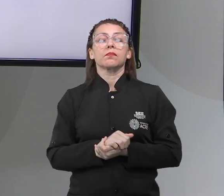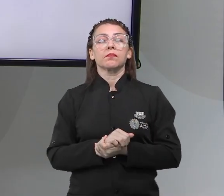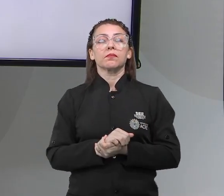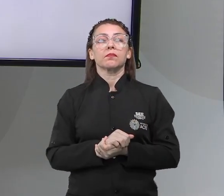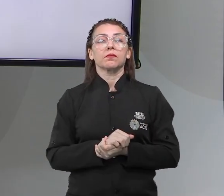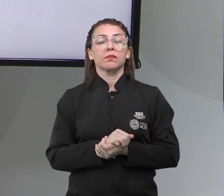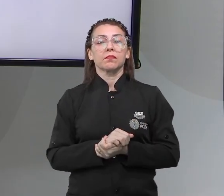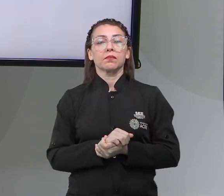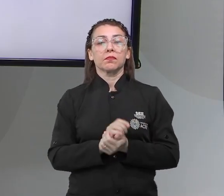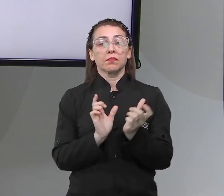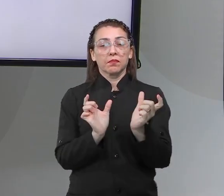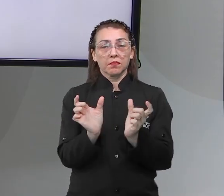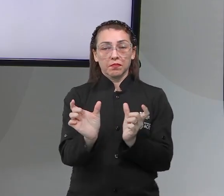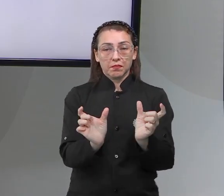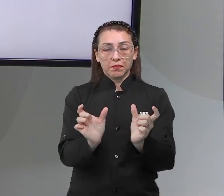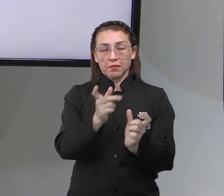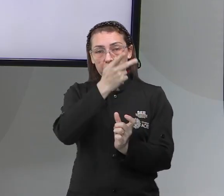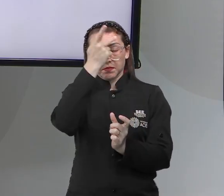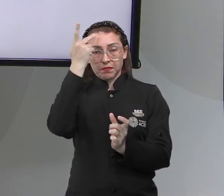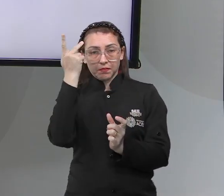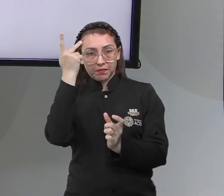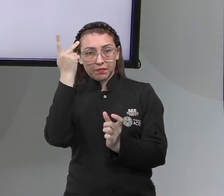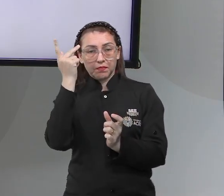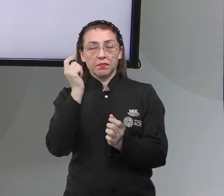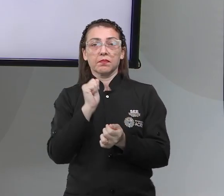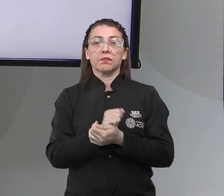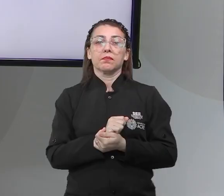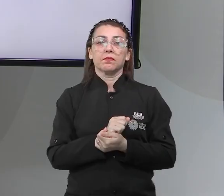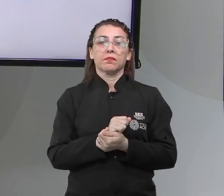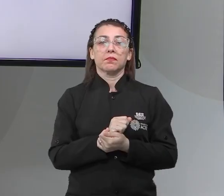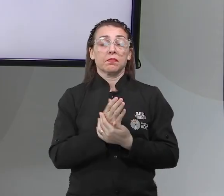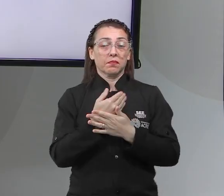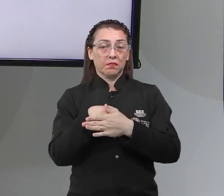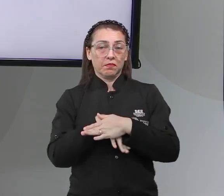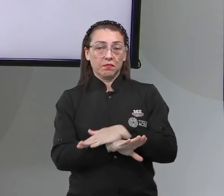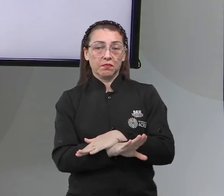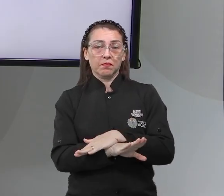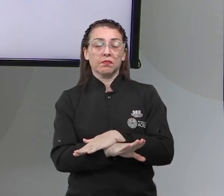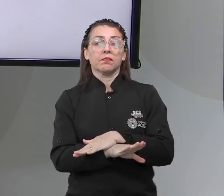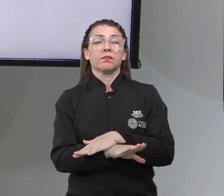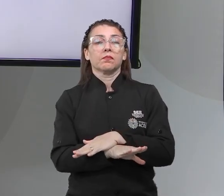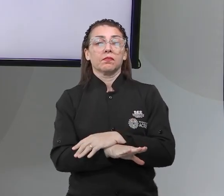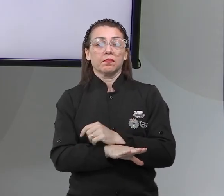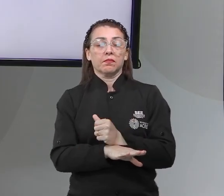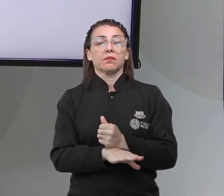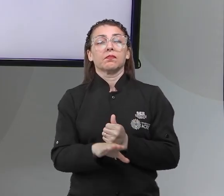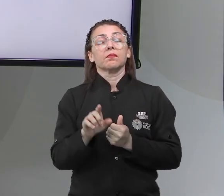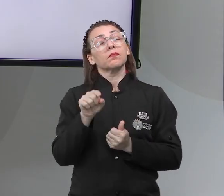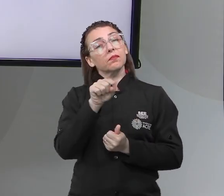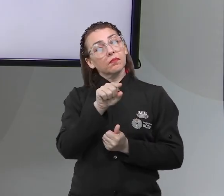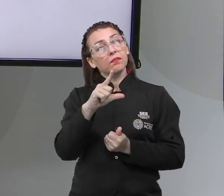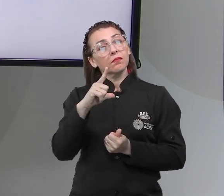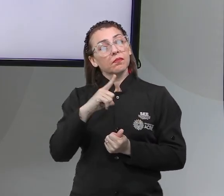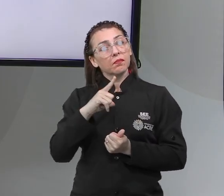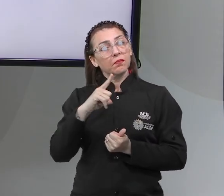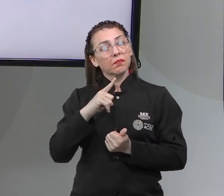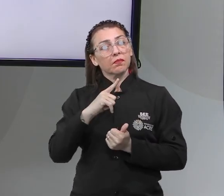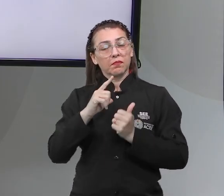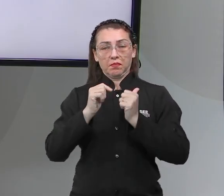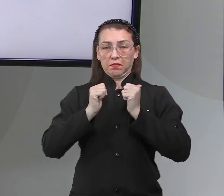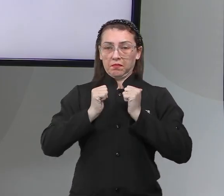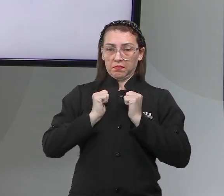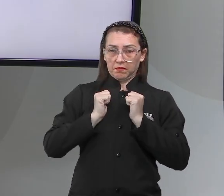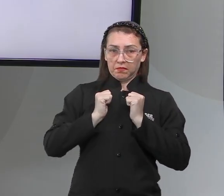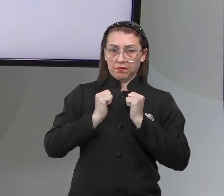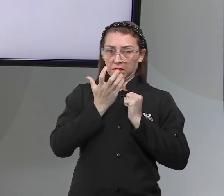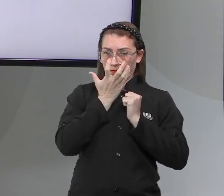essas expressões, as pessoas elas estão muito habituadas ao fator de você ter uma conduta em que